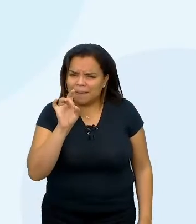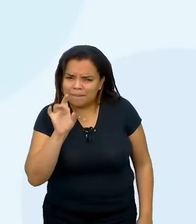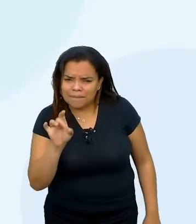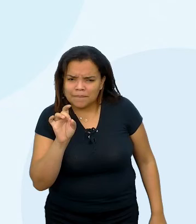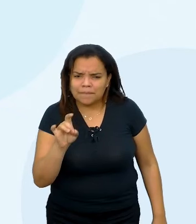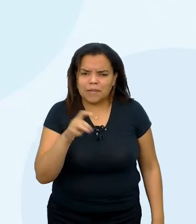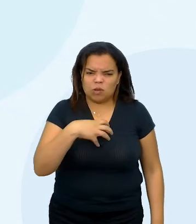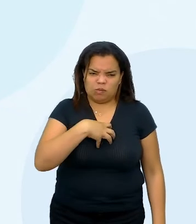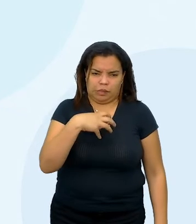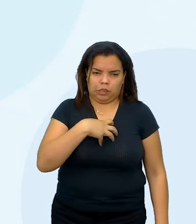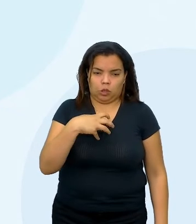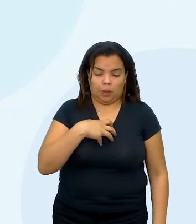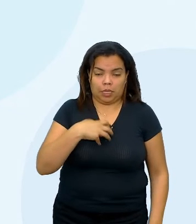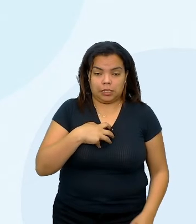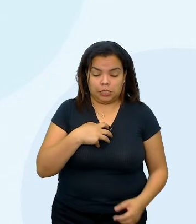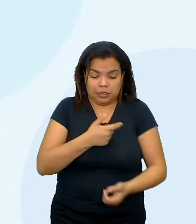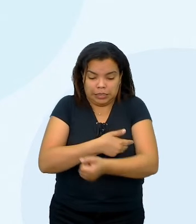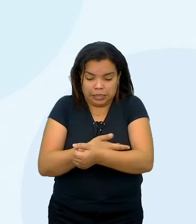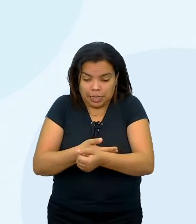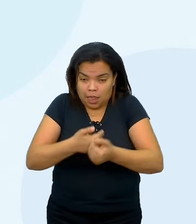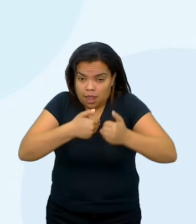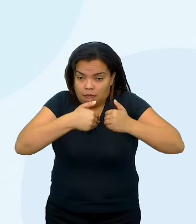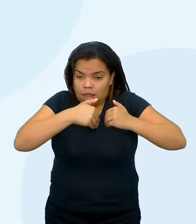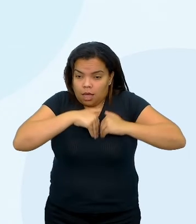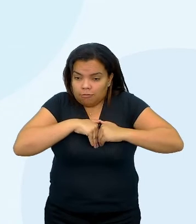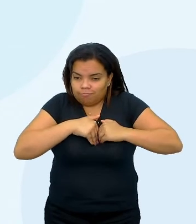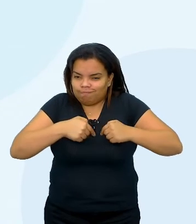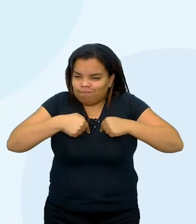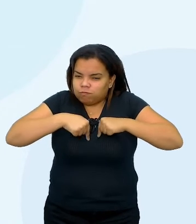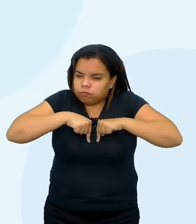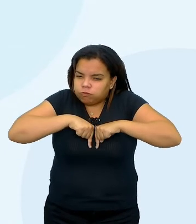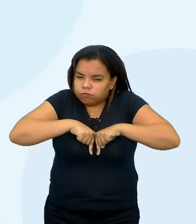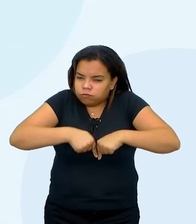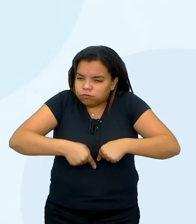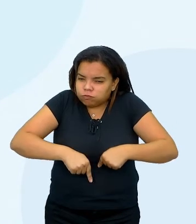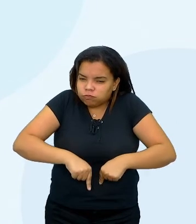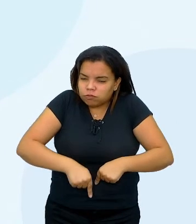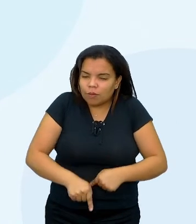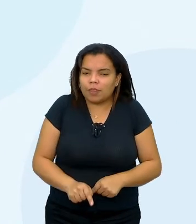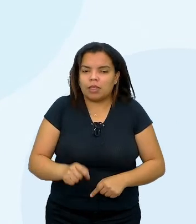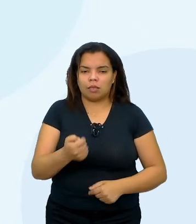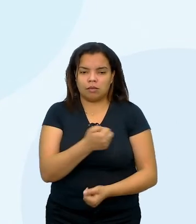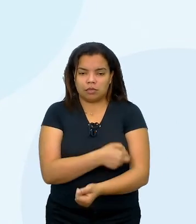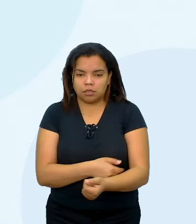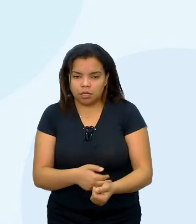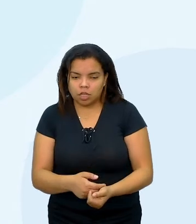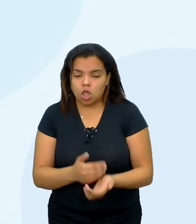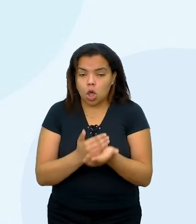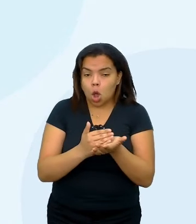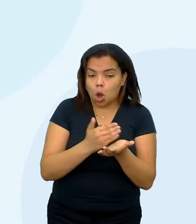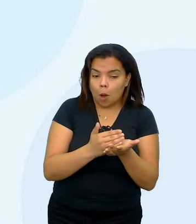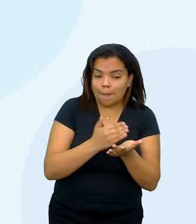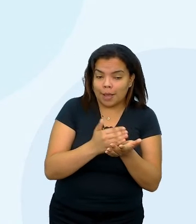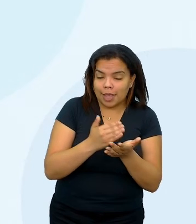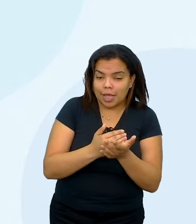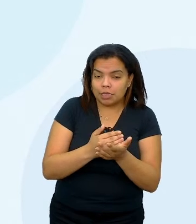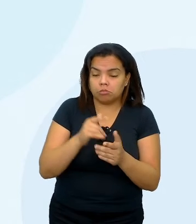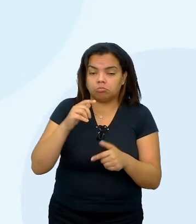sangramentos internos. Muitas vezes, o que acontece? Esses sangramentos começam a